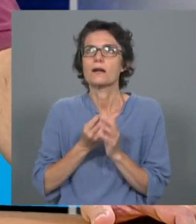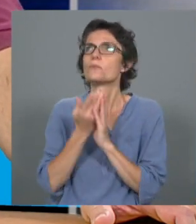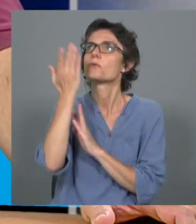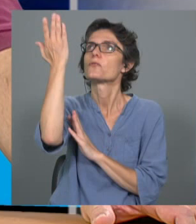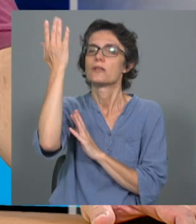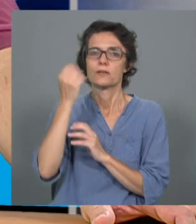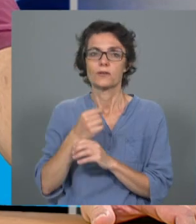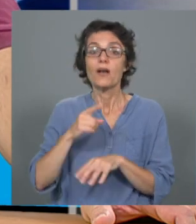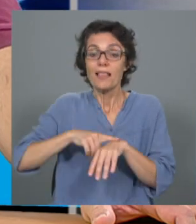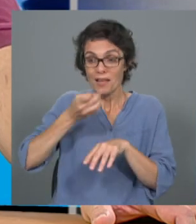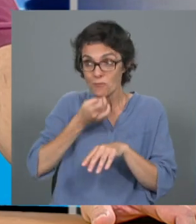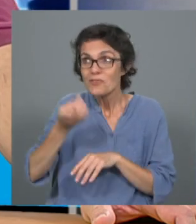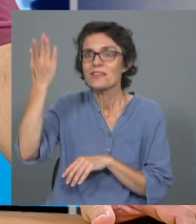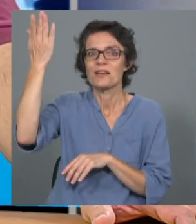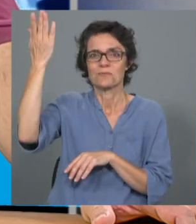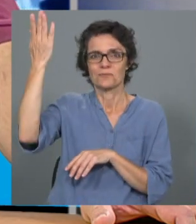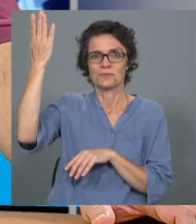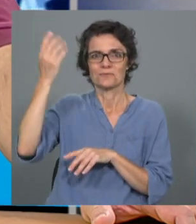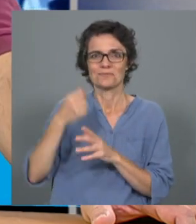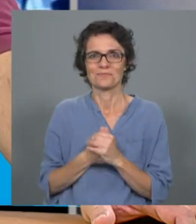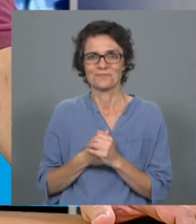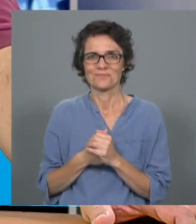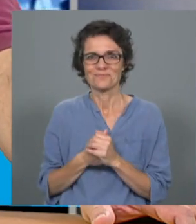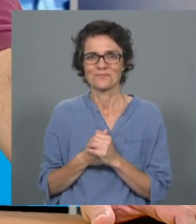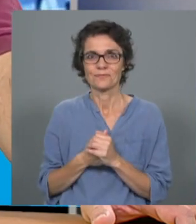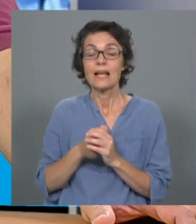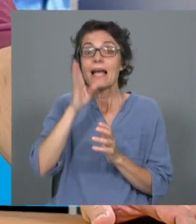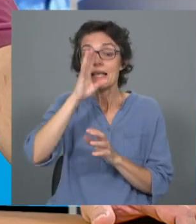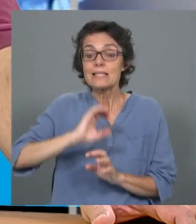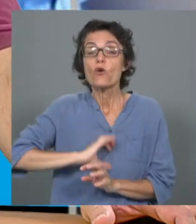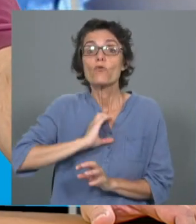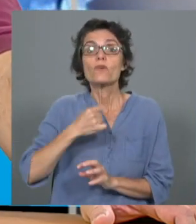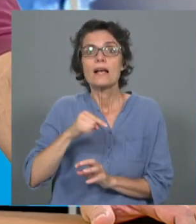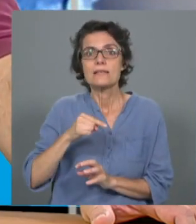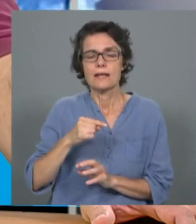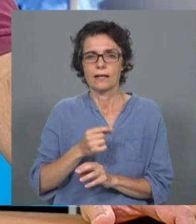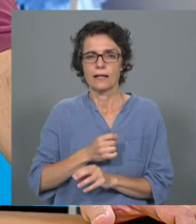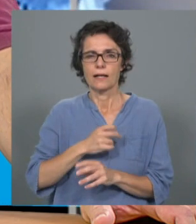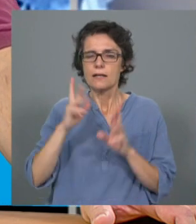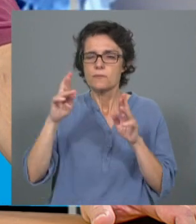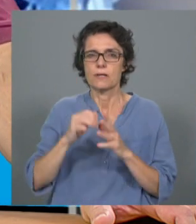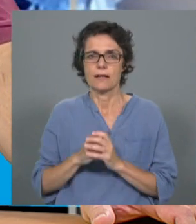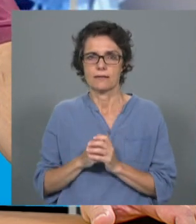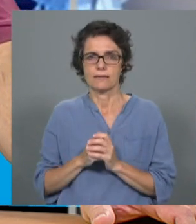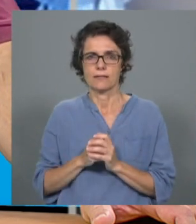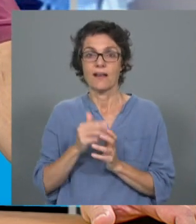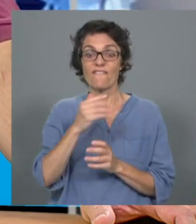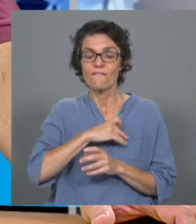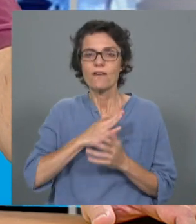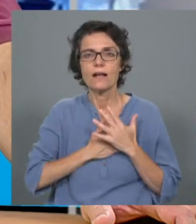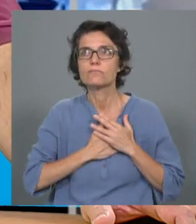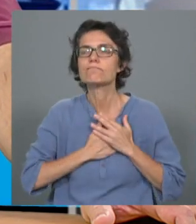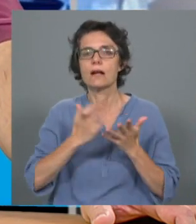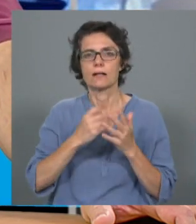revelar como Ele quer. Mas quem confia em Deus, quem tem fé e quem tem esperança em Deus,